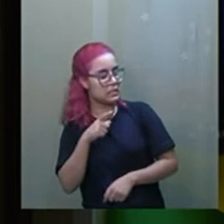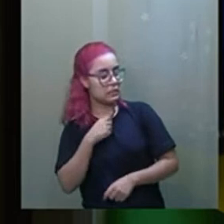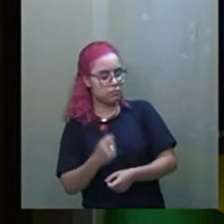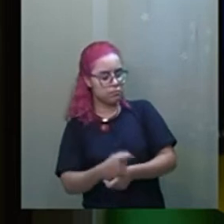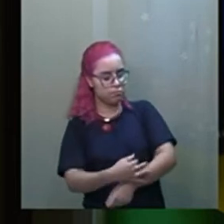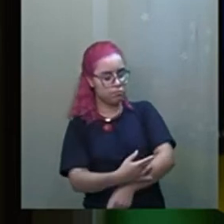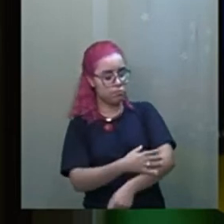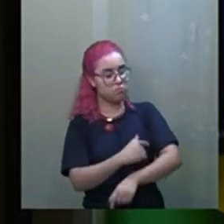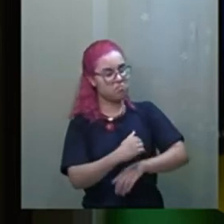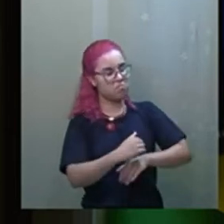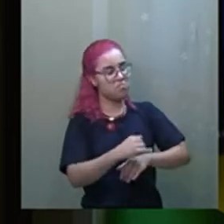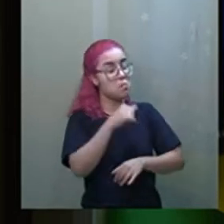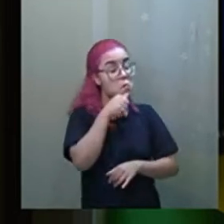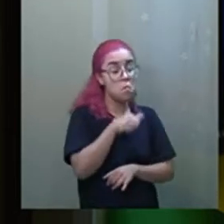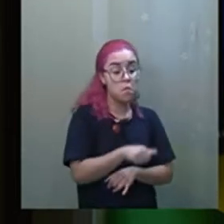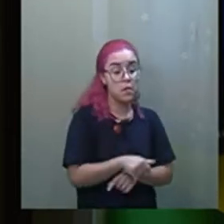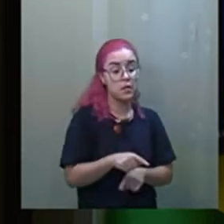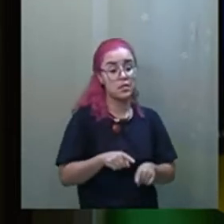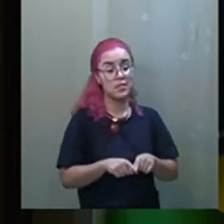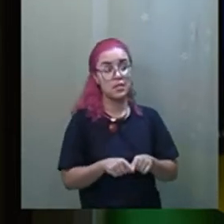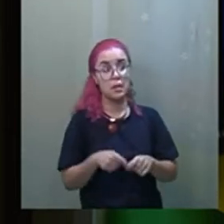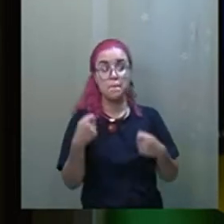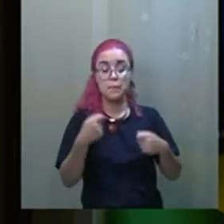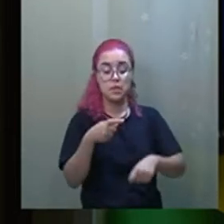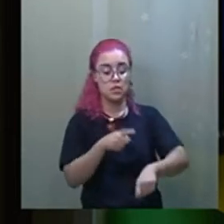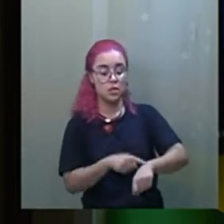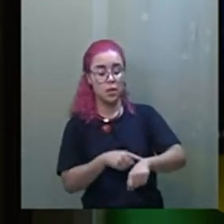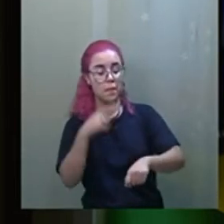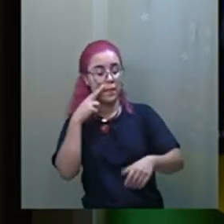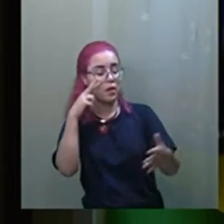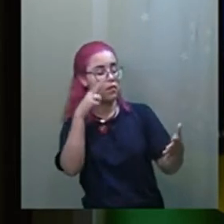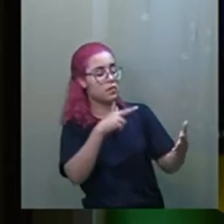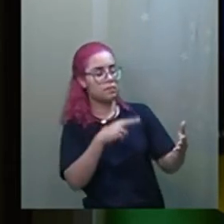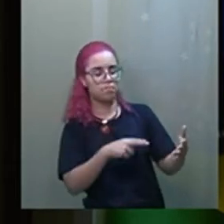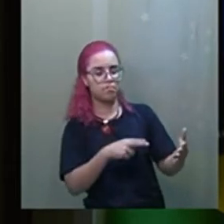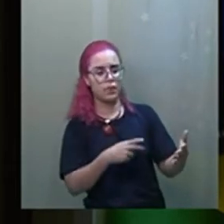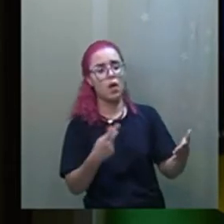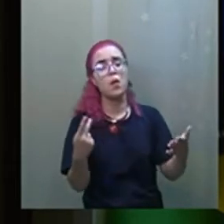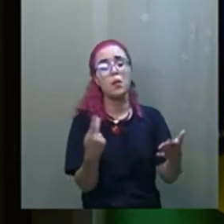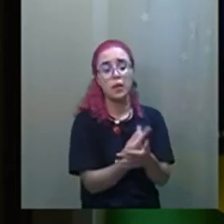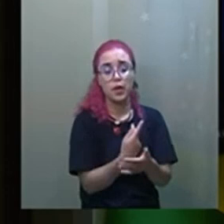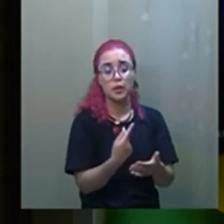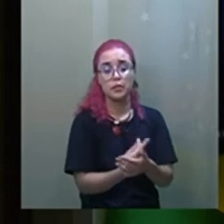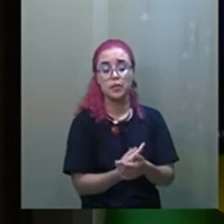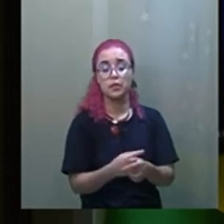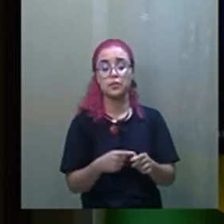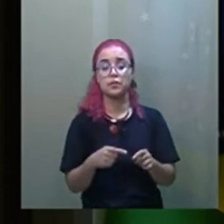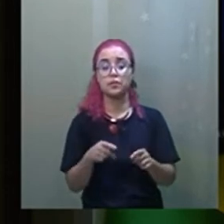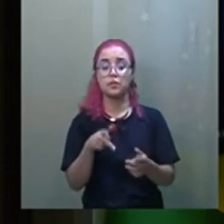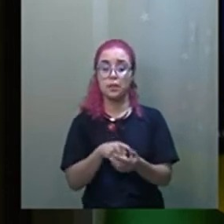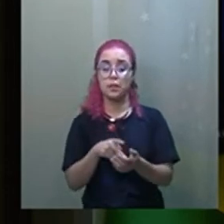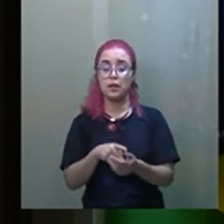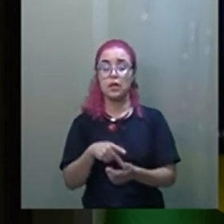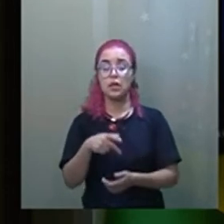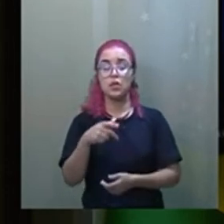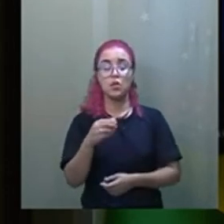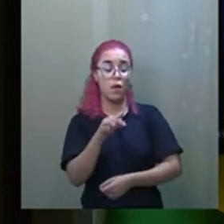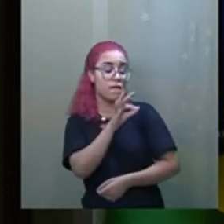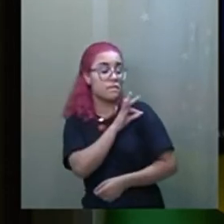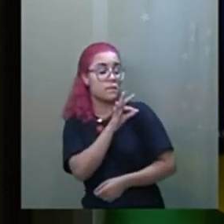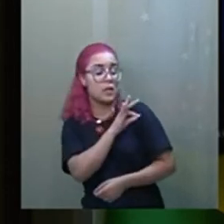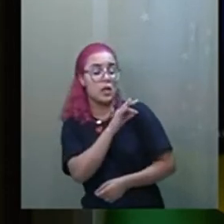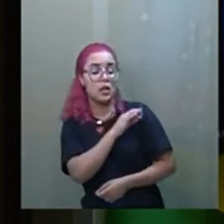avaliação. Foi o que aconteceu, por exemplo, com a vacina da dengue, aplicada em 2011 em vários estados